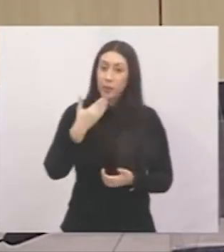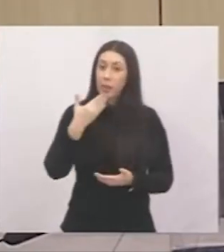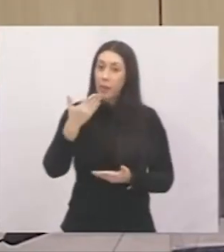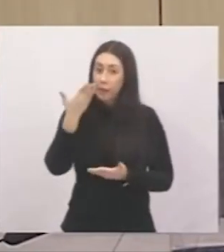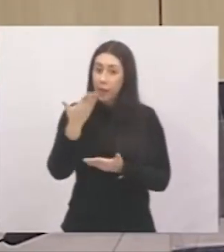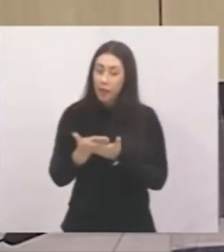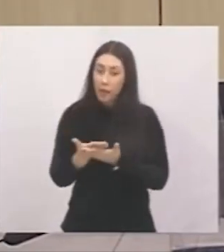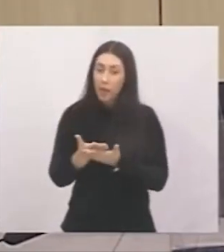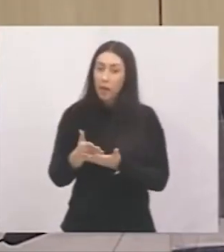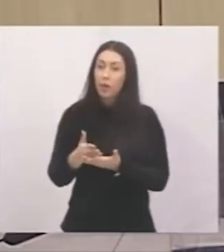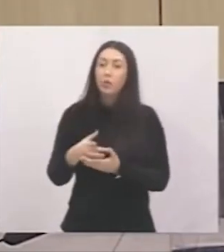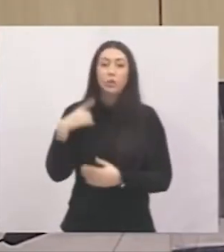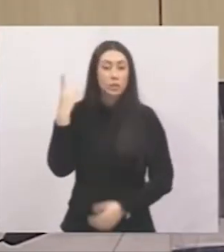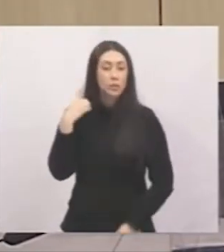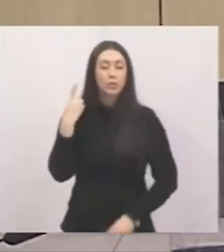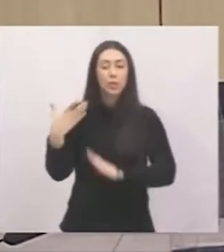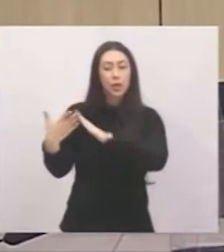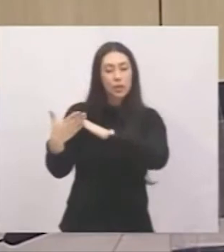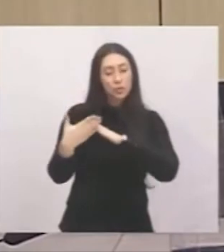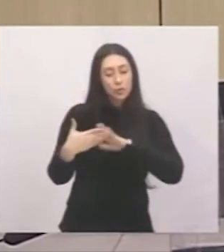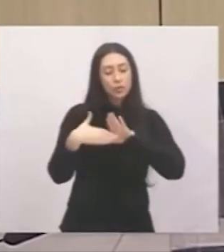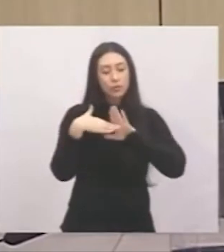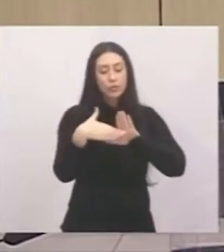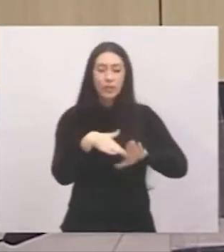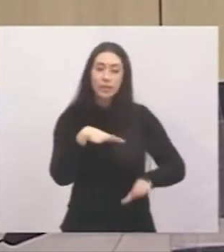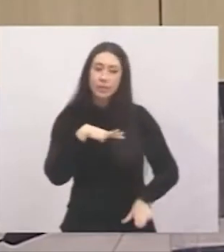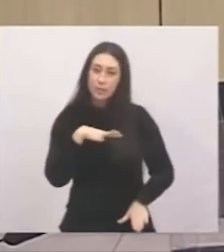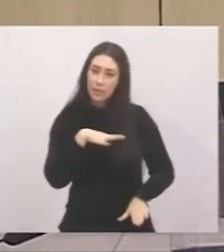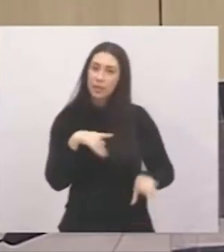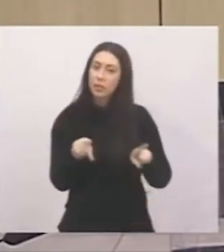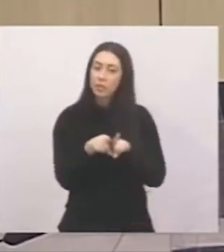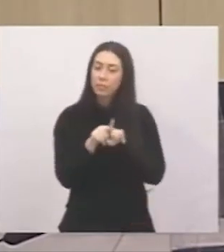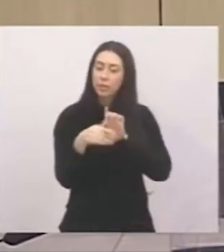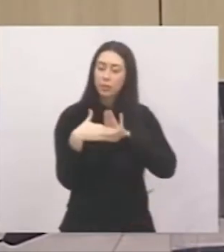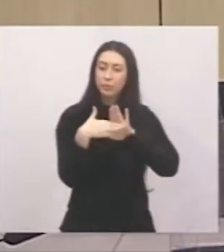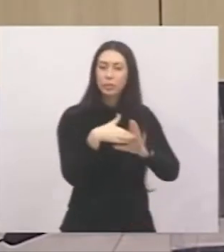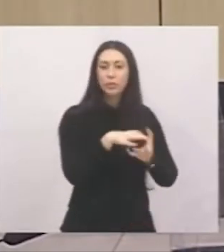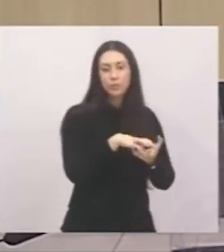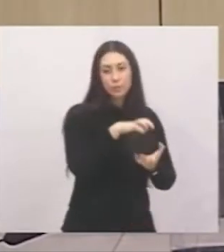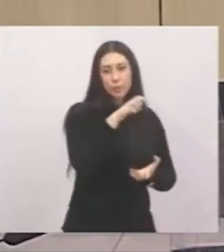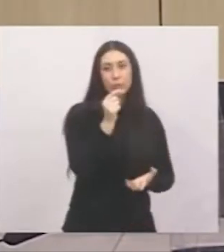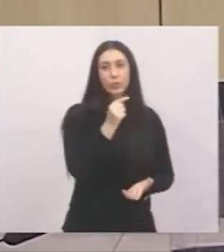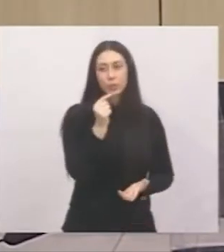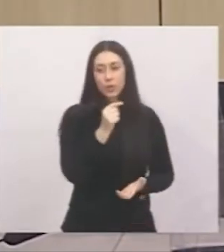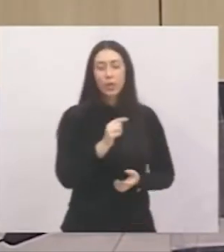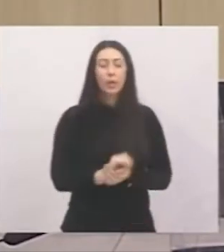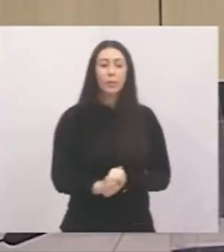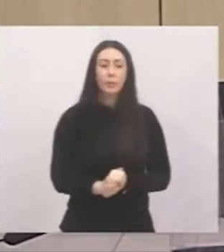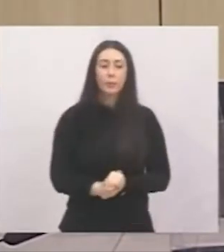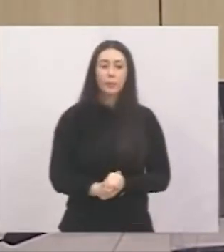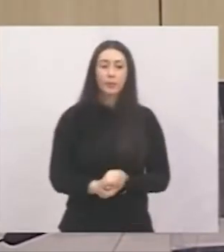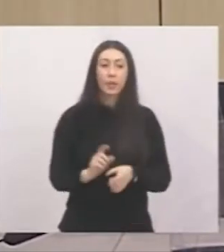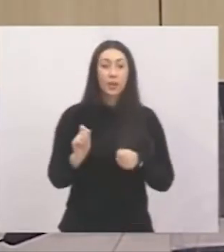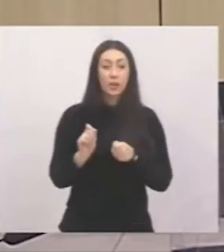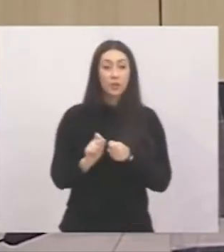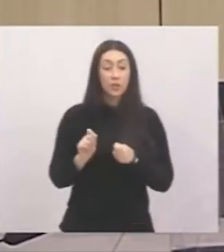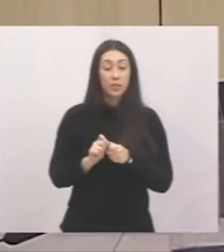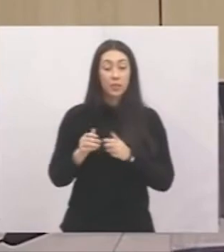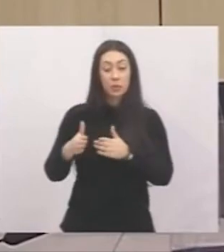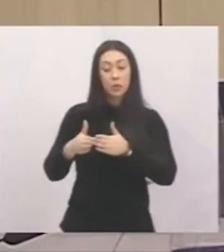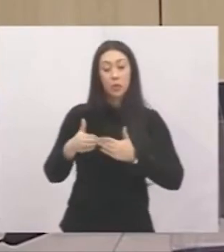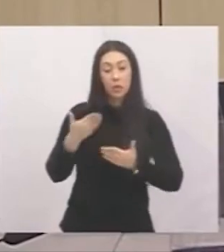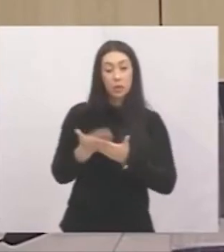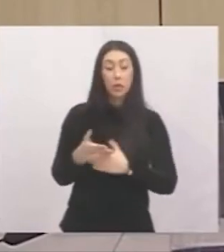que o nosso Deputado possa nos ajudar ajudar na cidade ajudar os idosos né que estão ali no asilo então a gente fazendo em requerimento